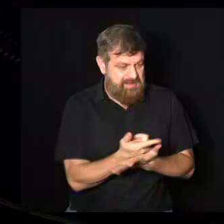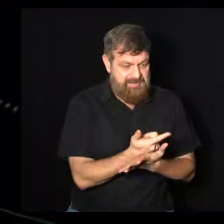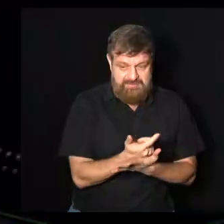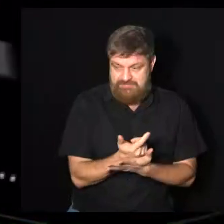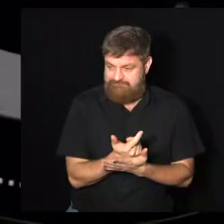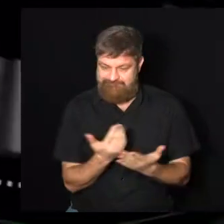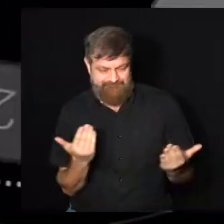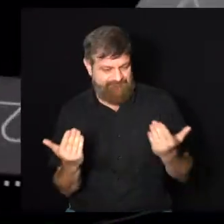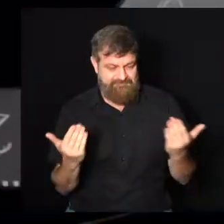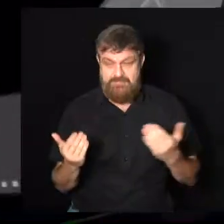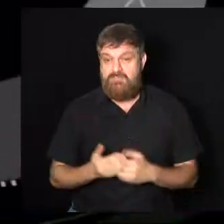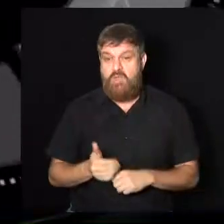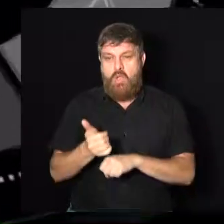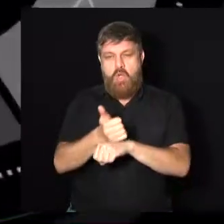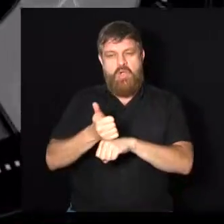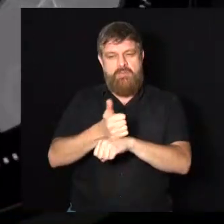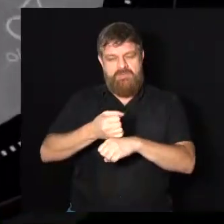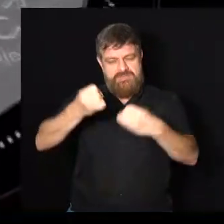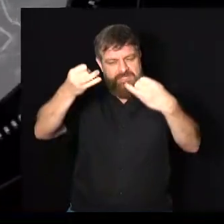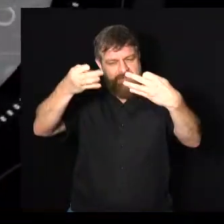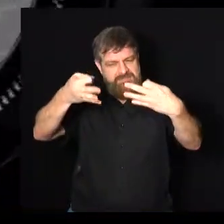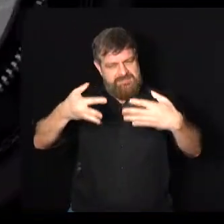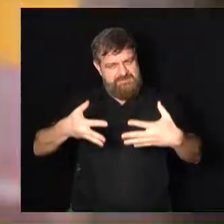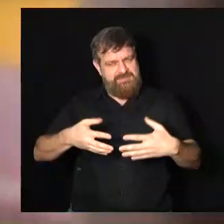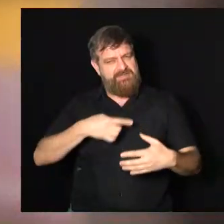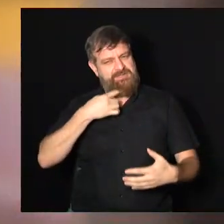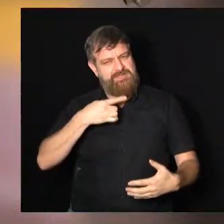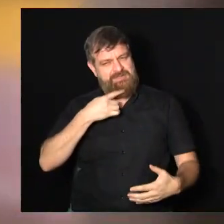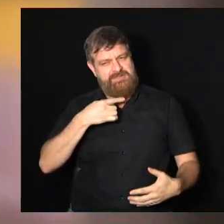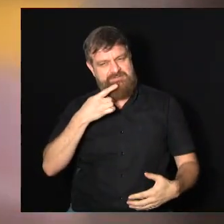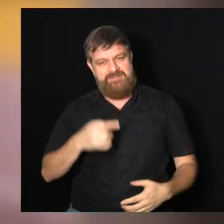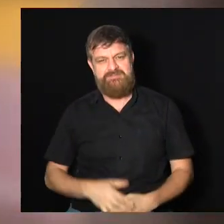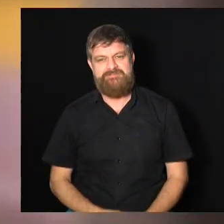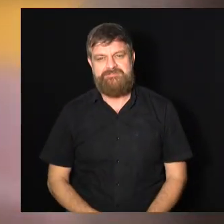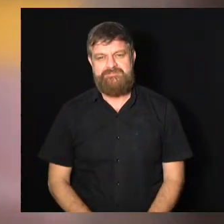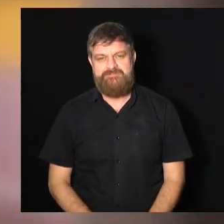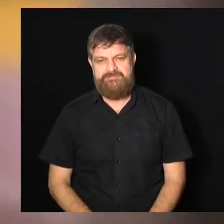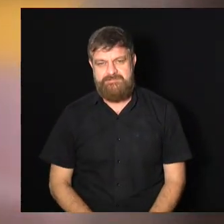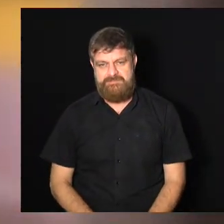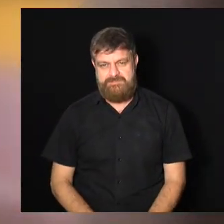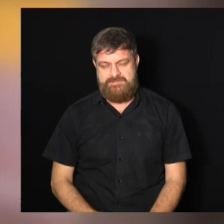O especialista vai tirar todas as suas dúvidas.